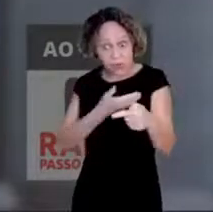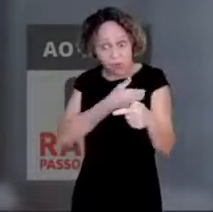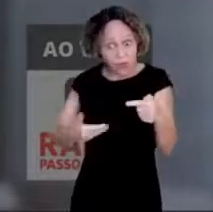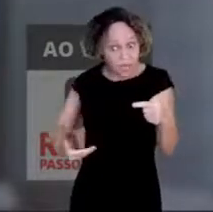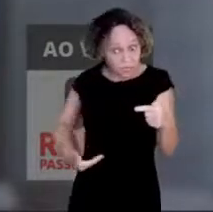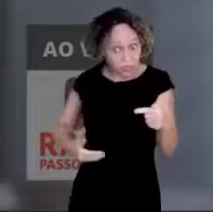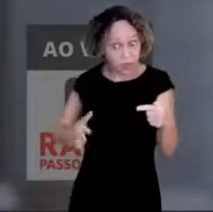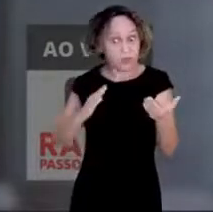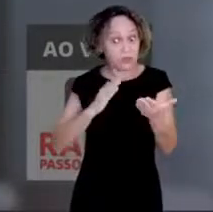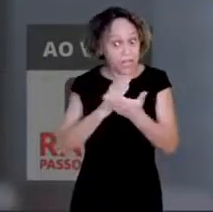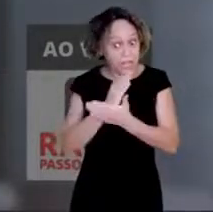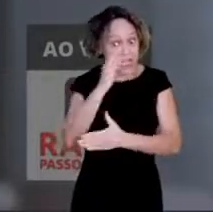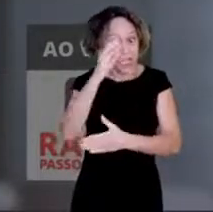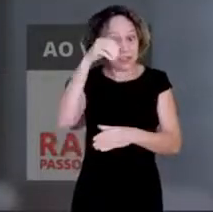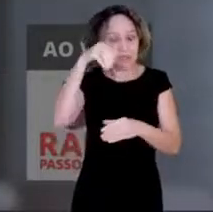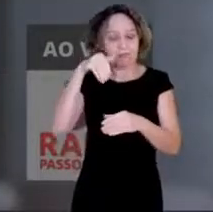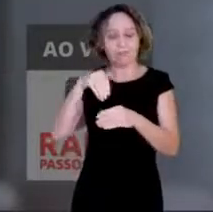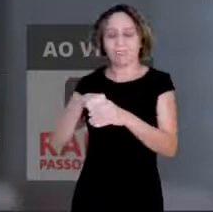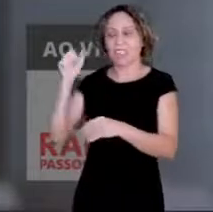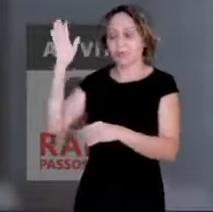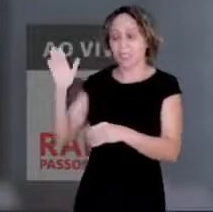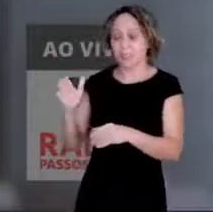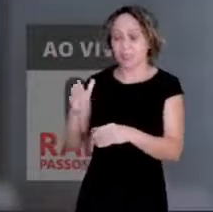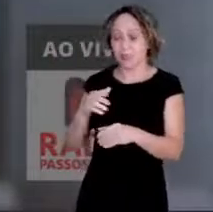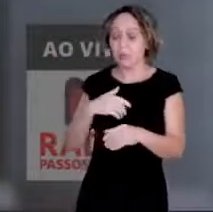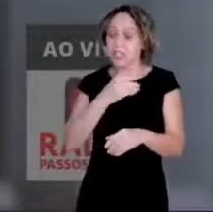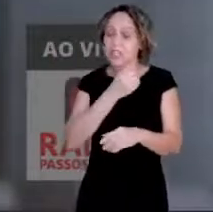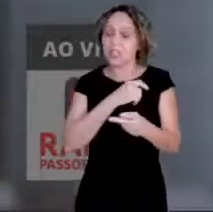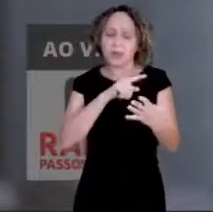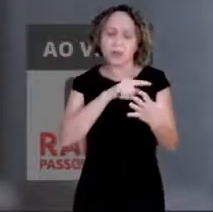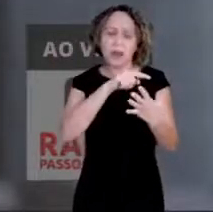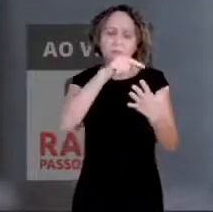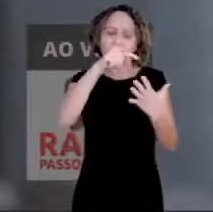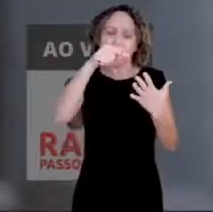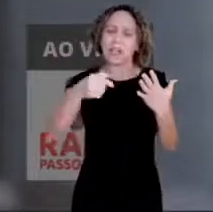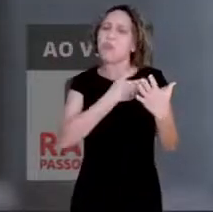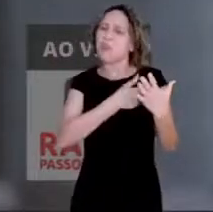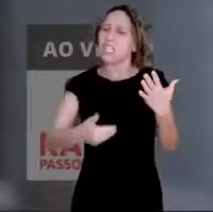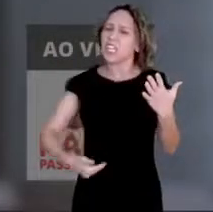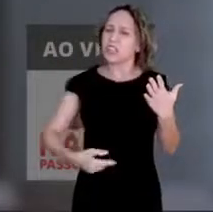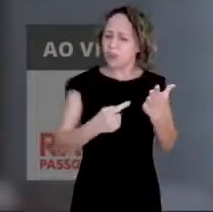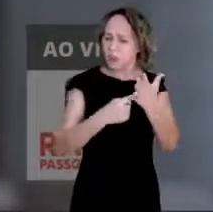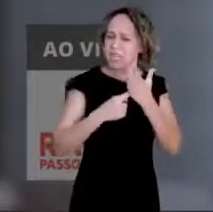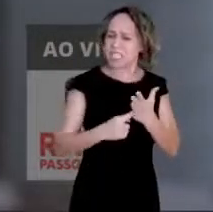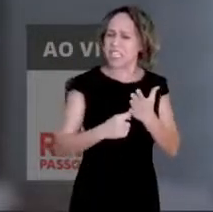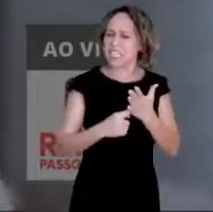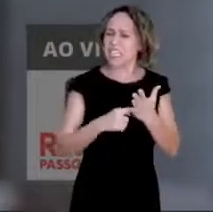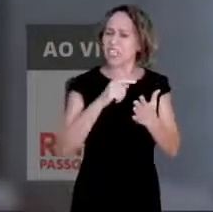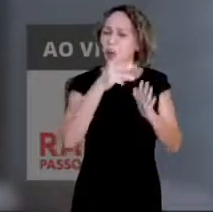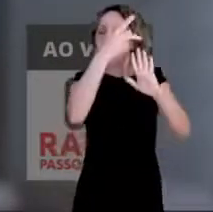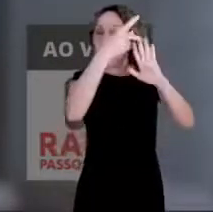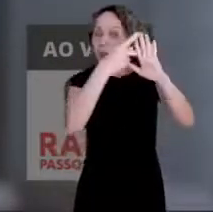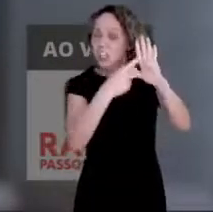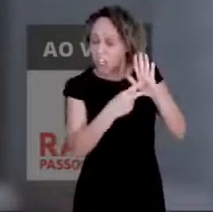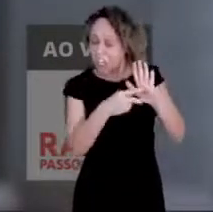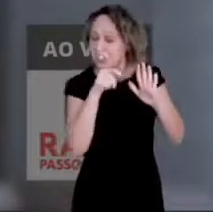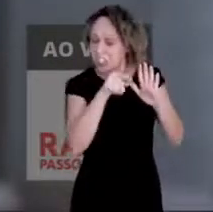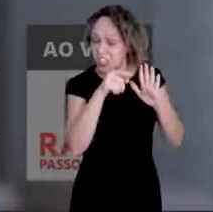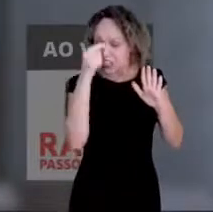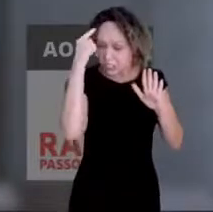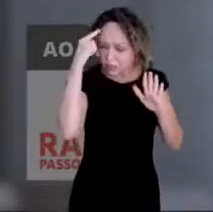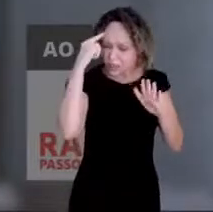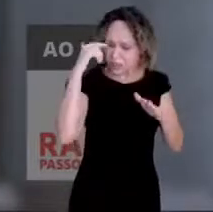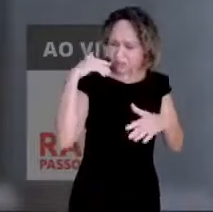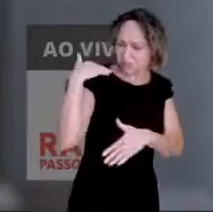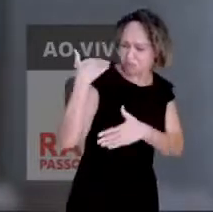ser feito. É preciso parar com essa bobagem de não acreditar nas cidades. As cidades são peça